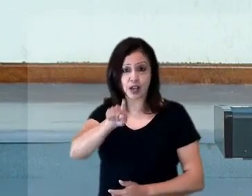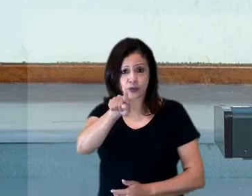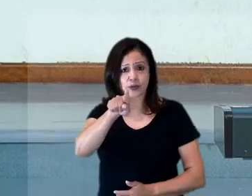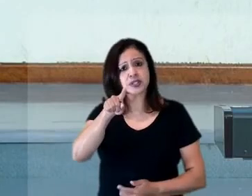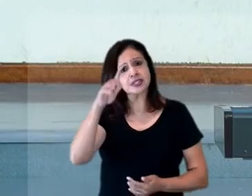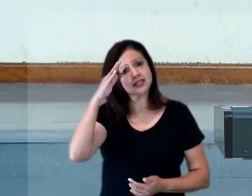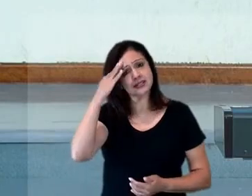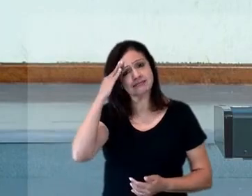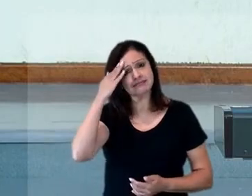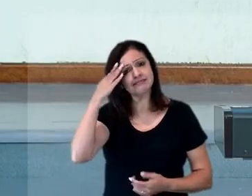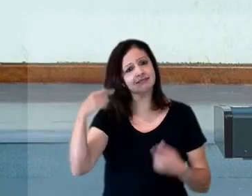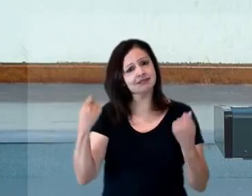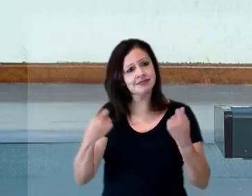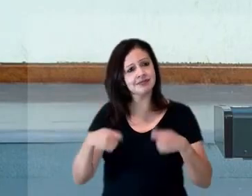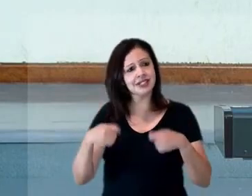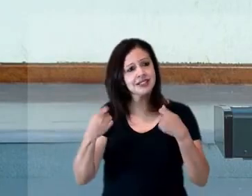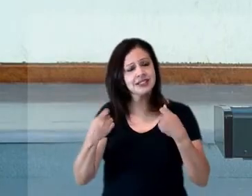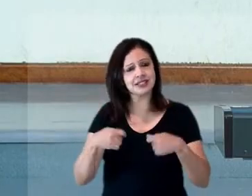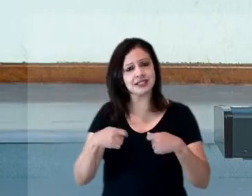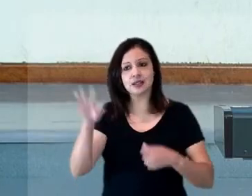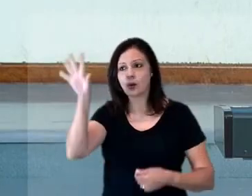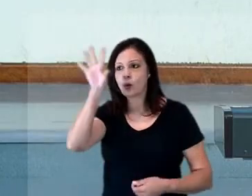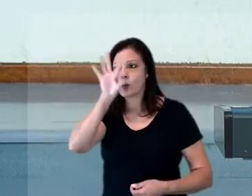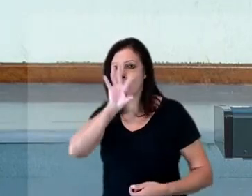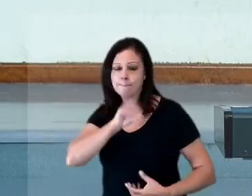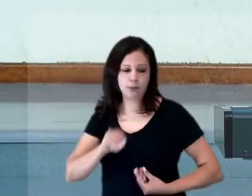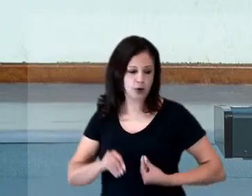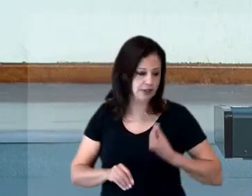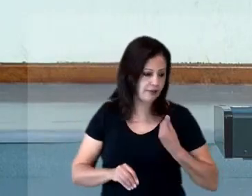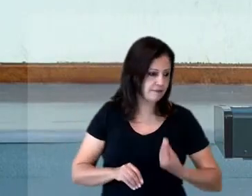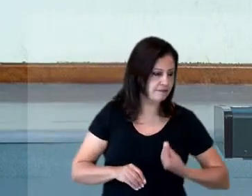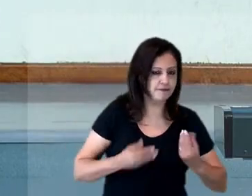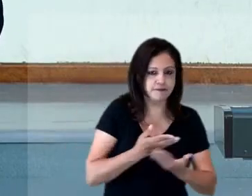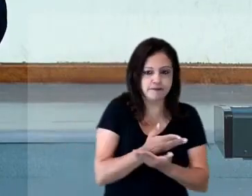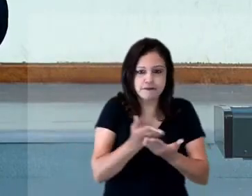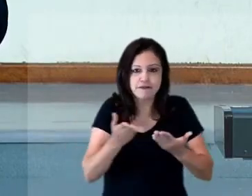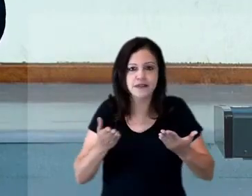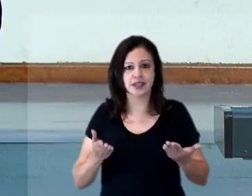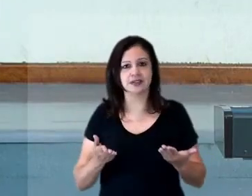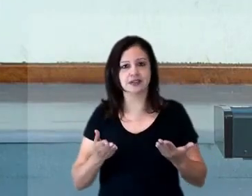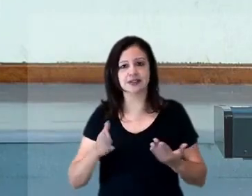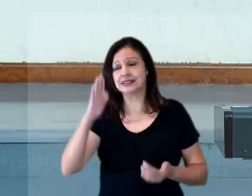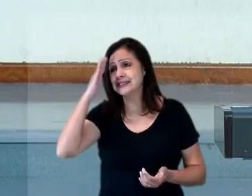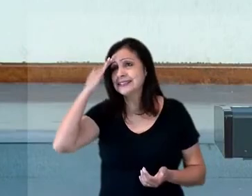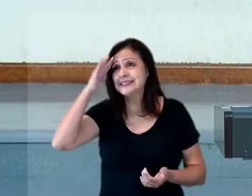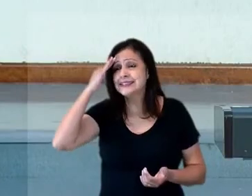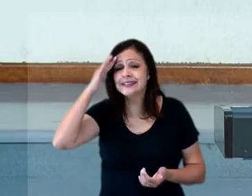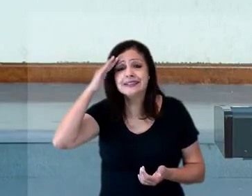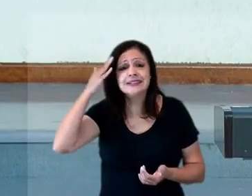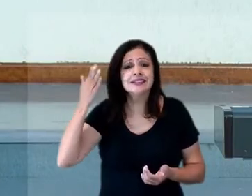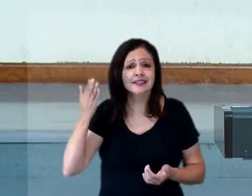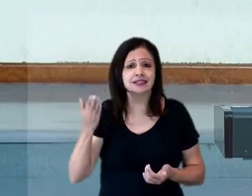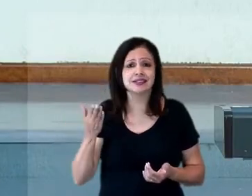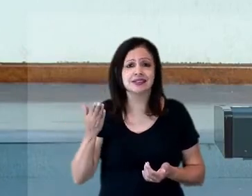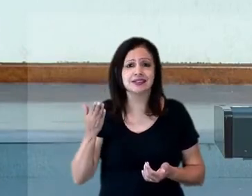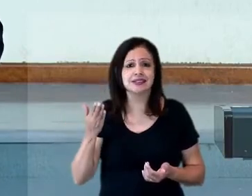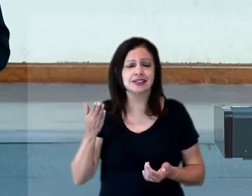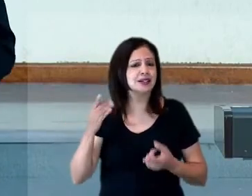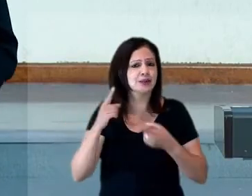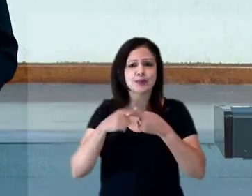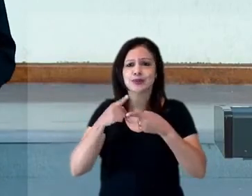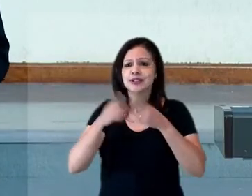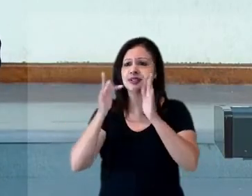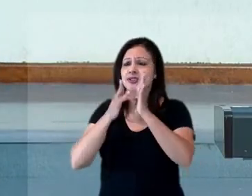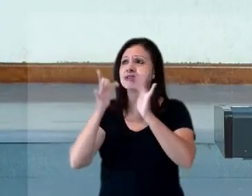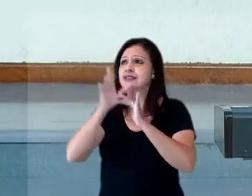amor de Deus na sua vida, buscar compreender o porquê que Deus se entregou por